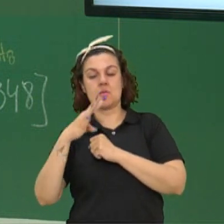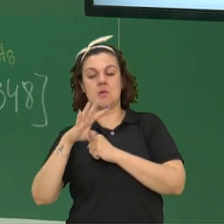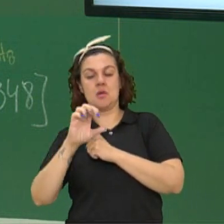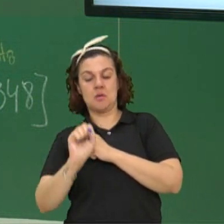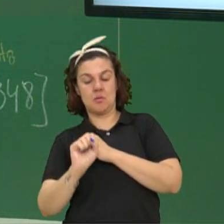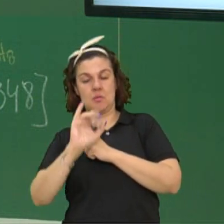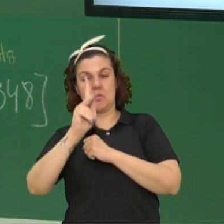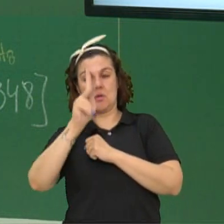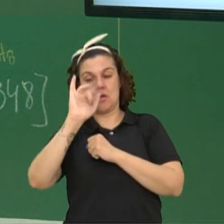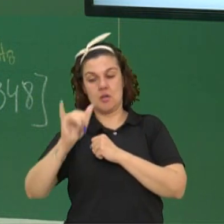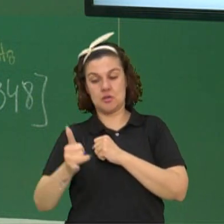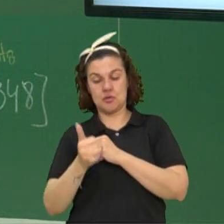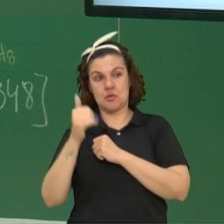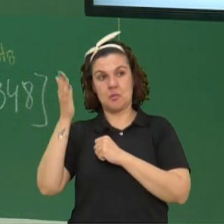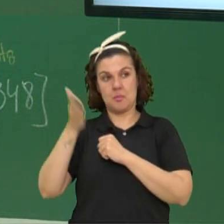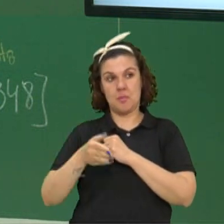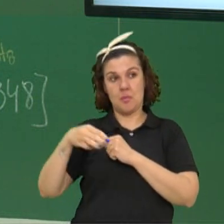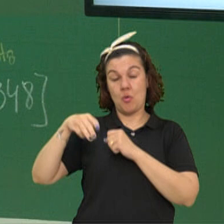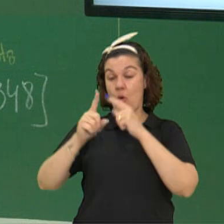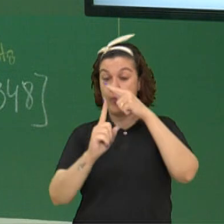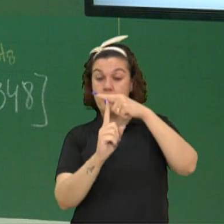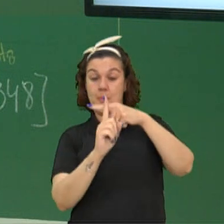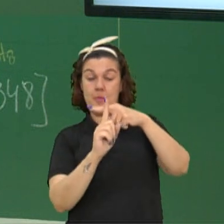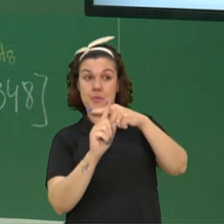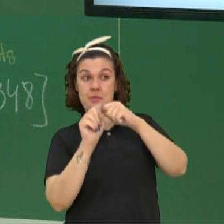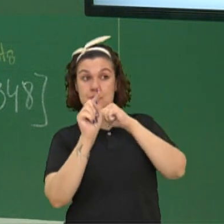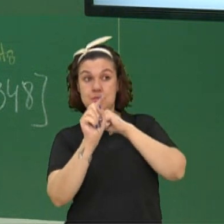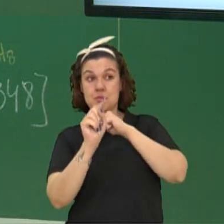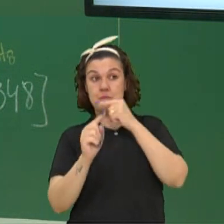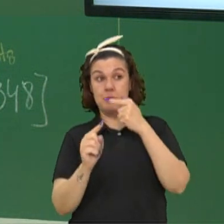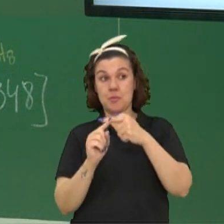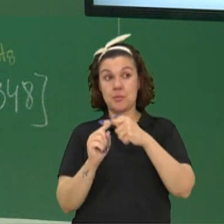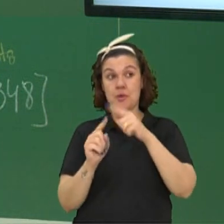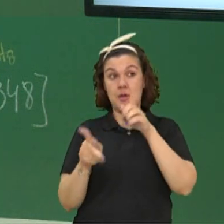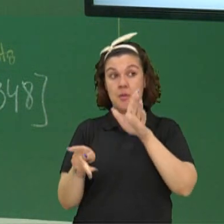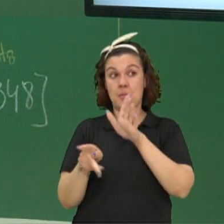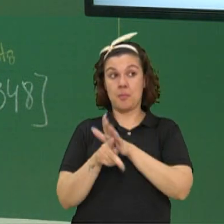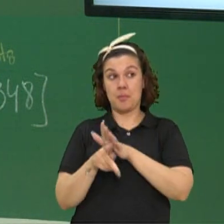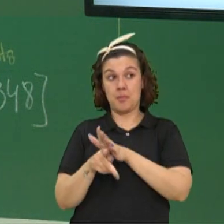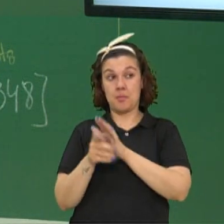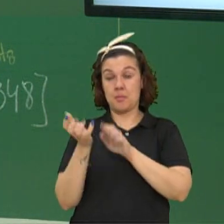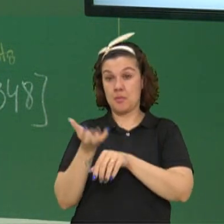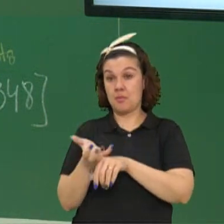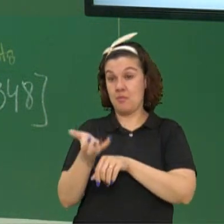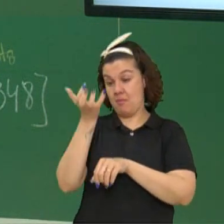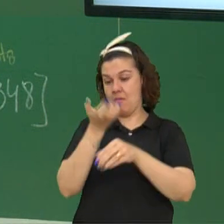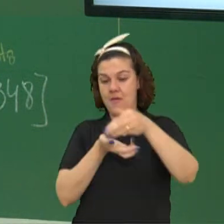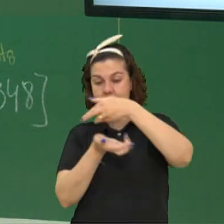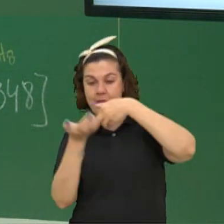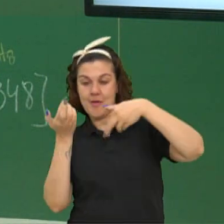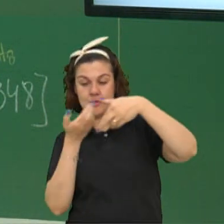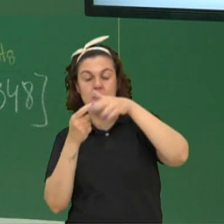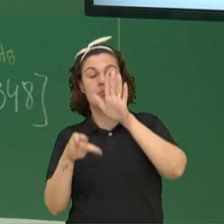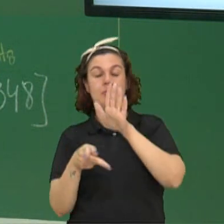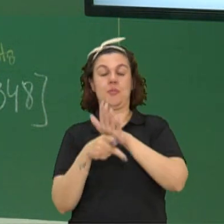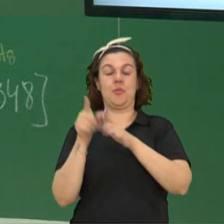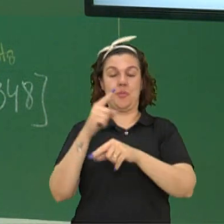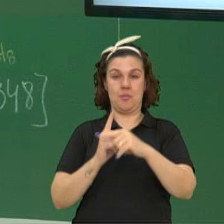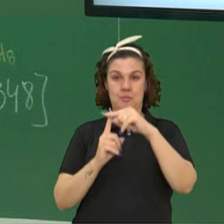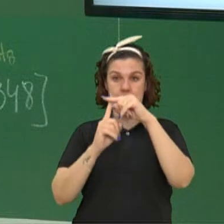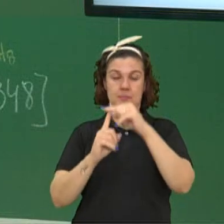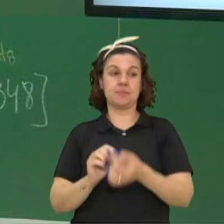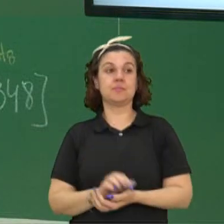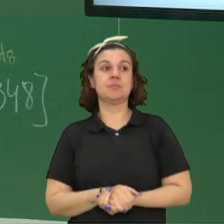4.348 kJ por mol positivo, porque aqui o propano pertence aos reagentes e aí o valor vai ser